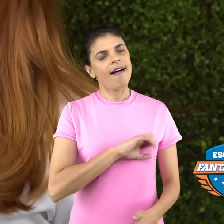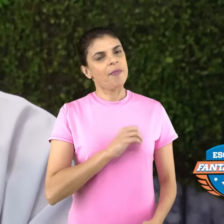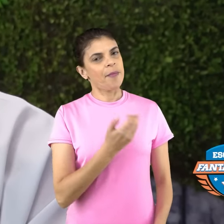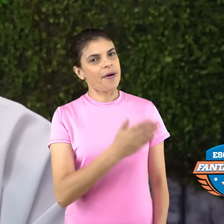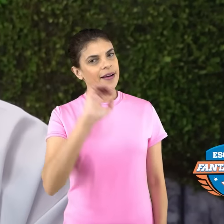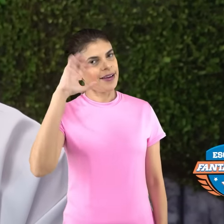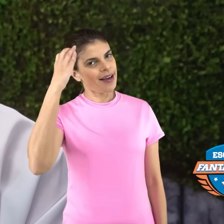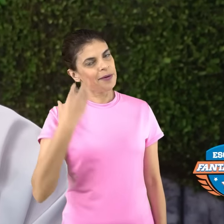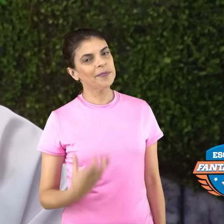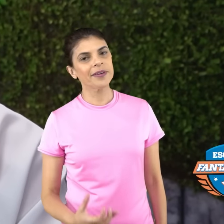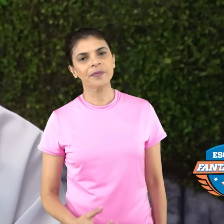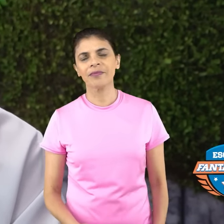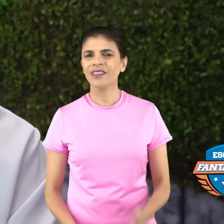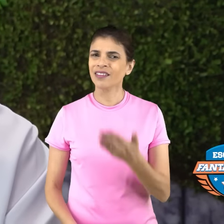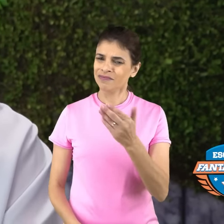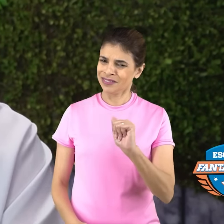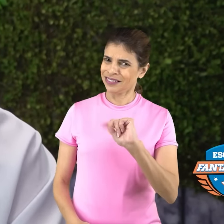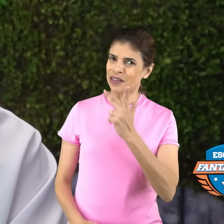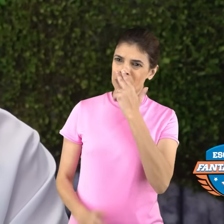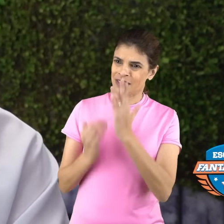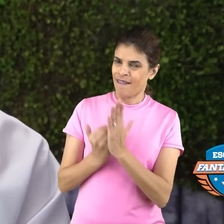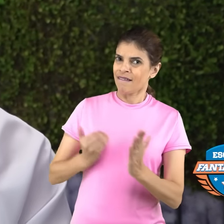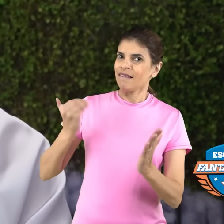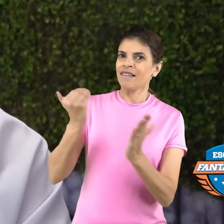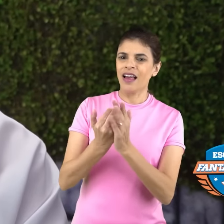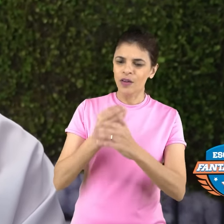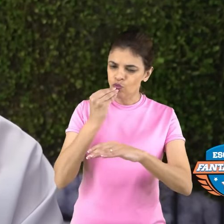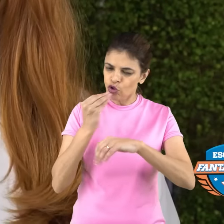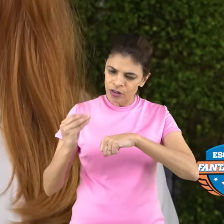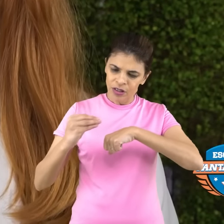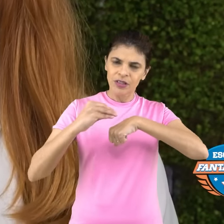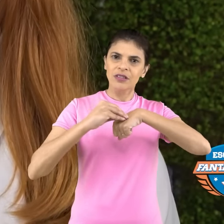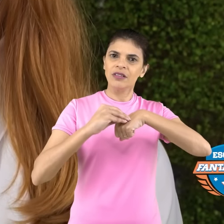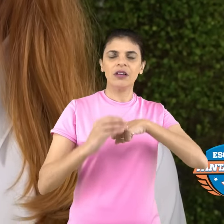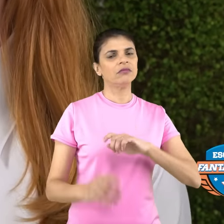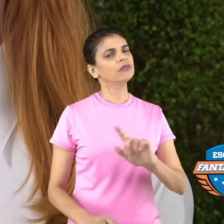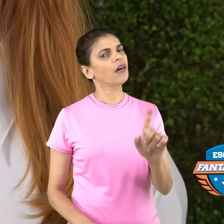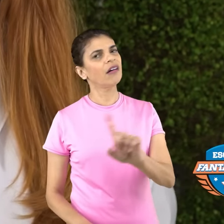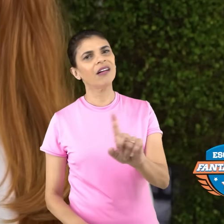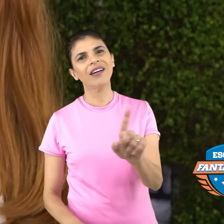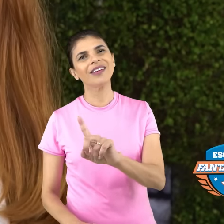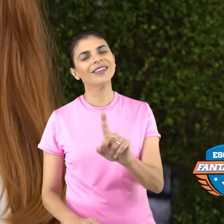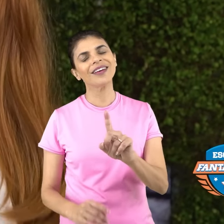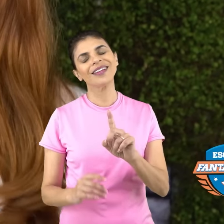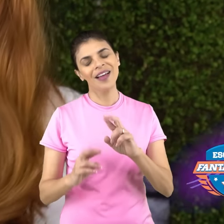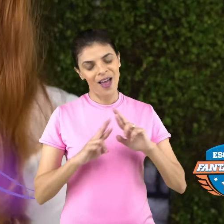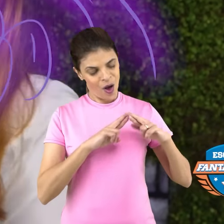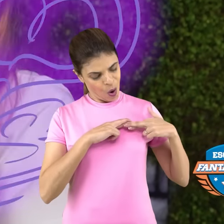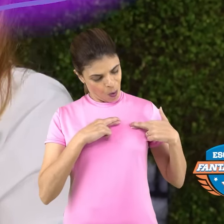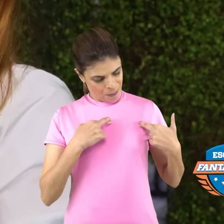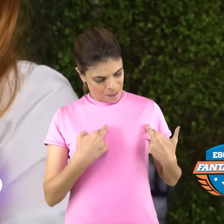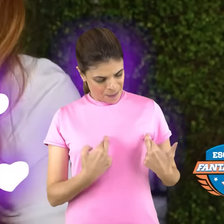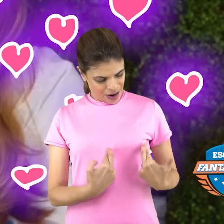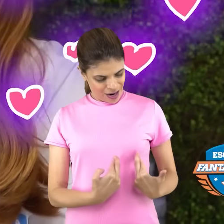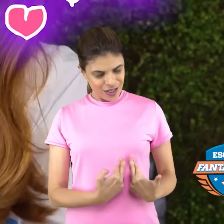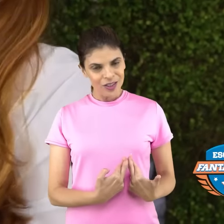Camila. Ai, Ana, você não acha que é um pouco demais eu beijar a mão dela? Não. É romântico.